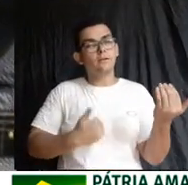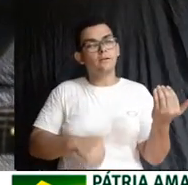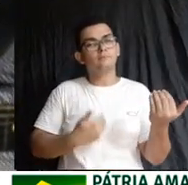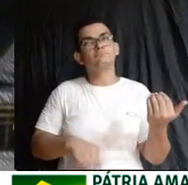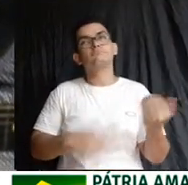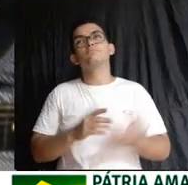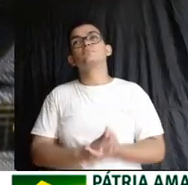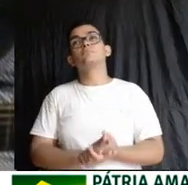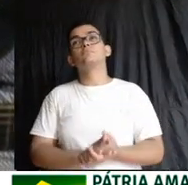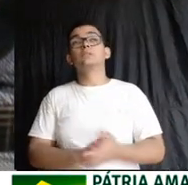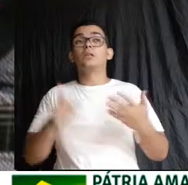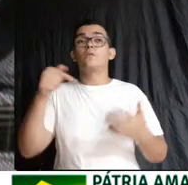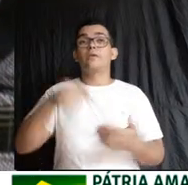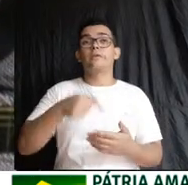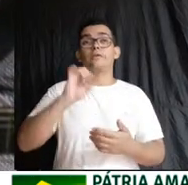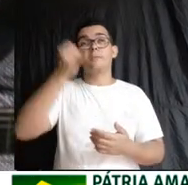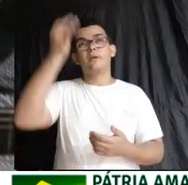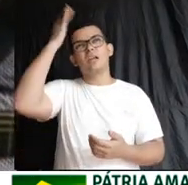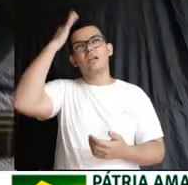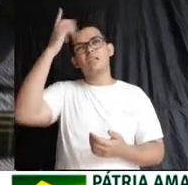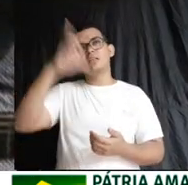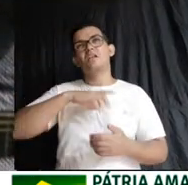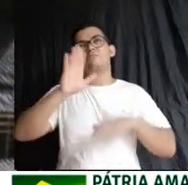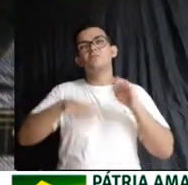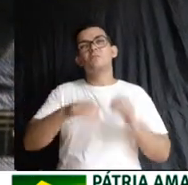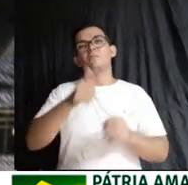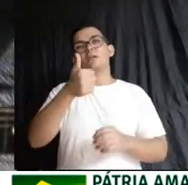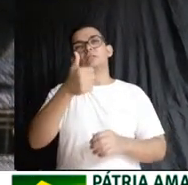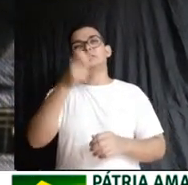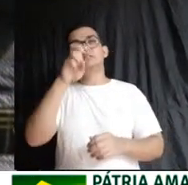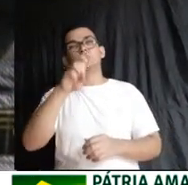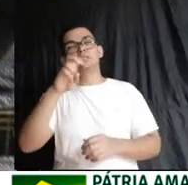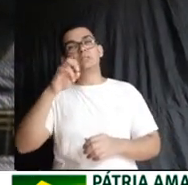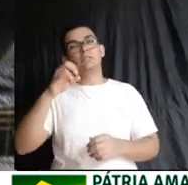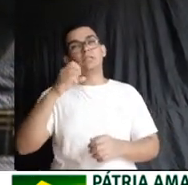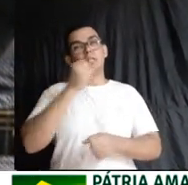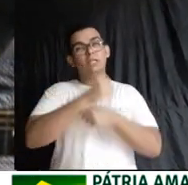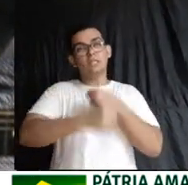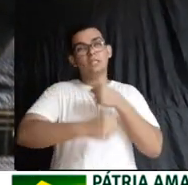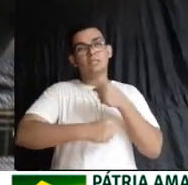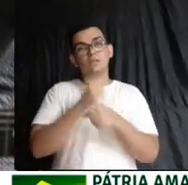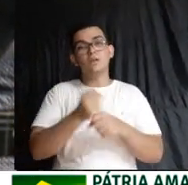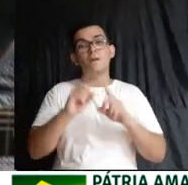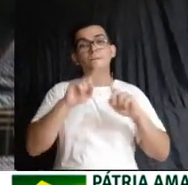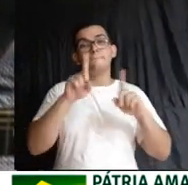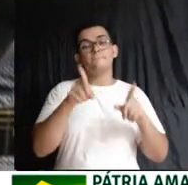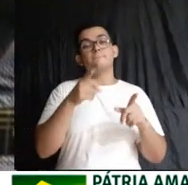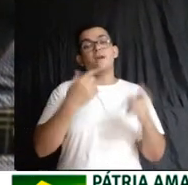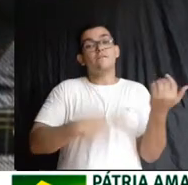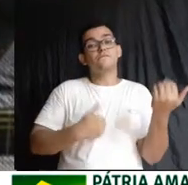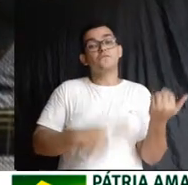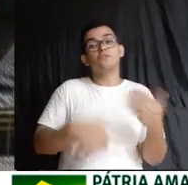há uns 15 anos. 15 anos. Mas violão,